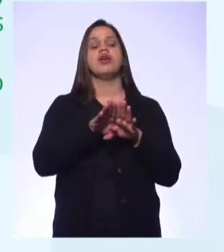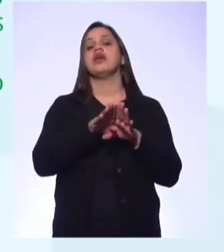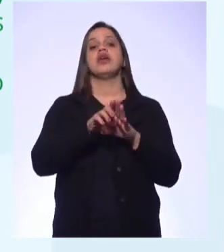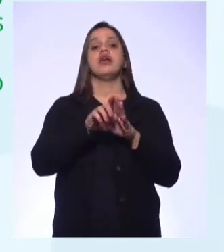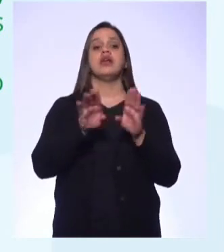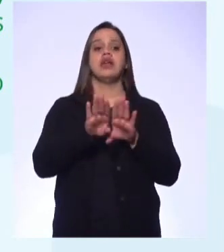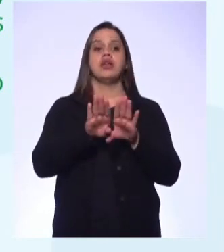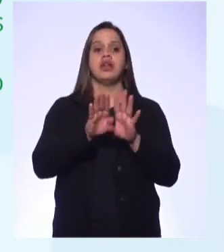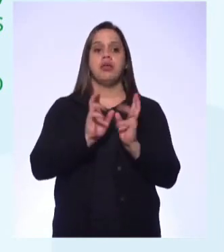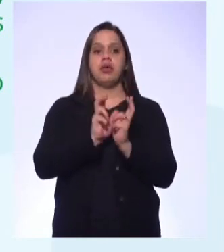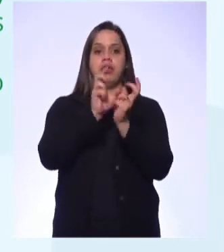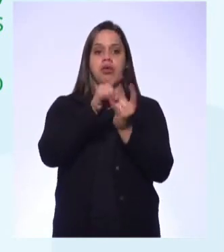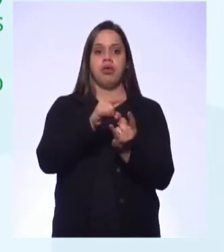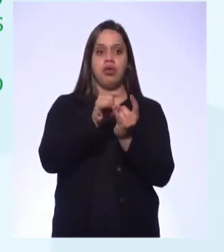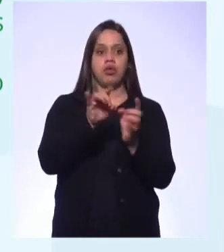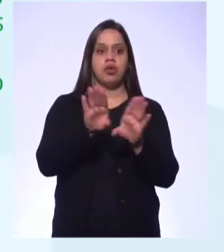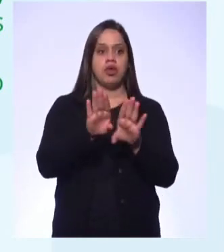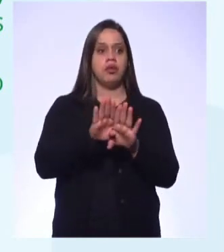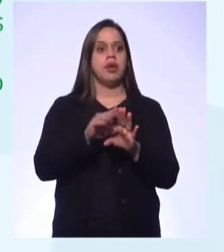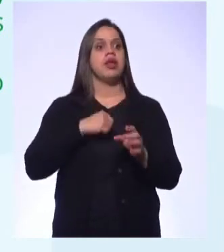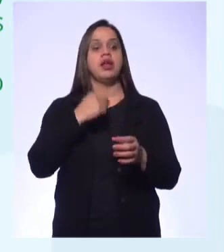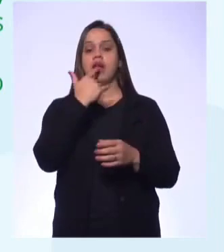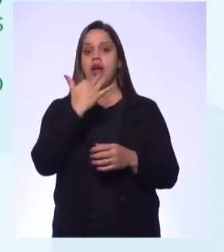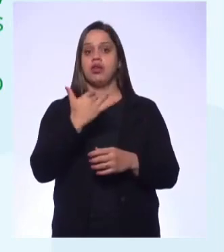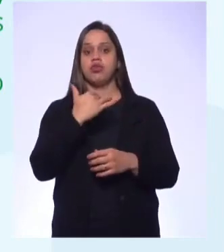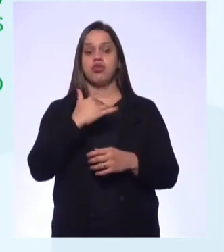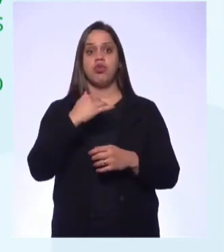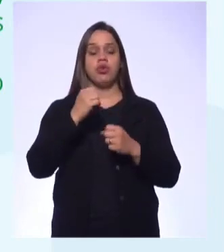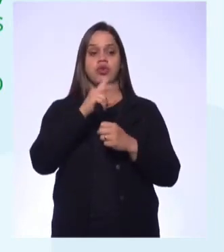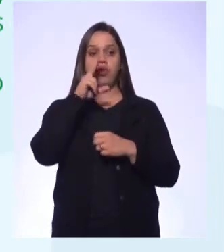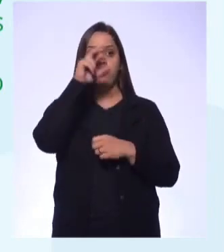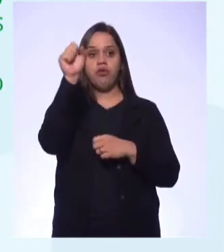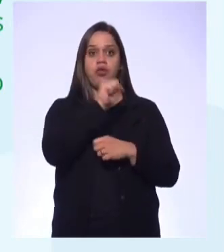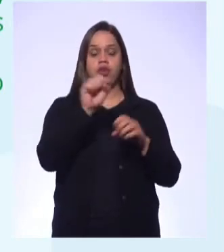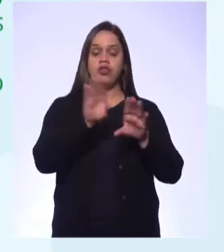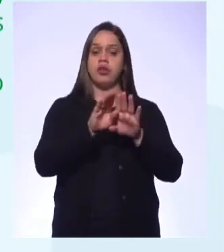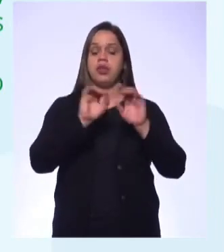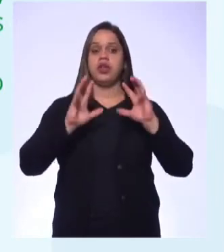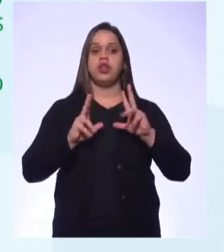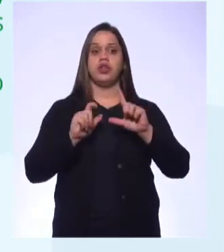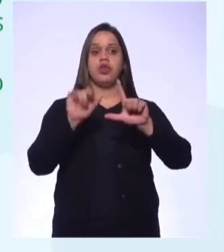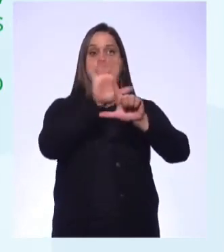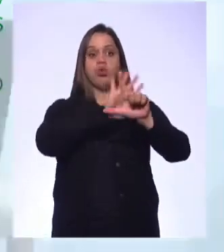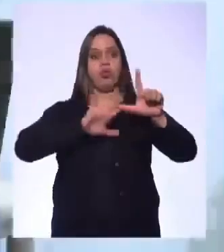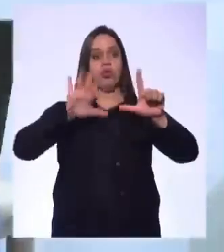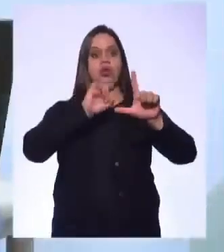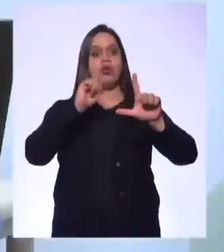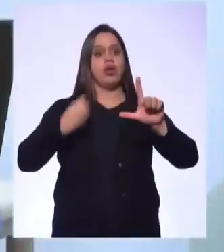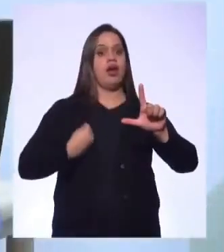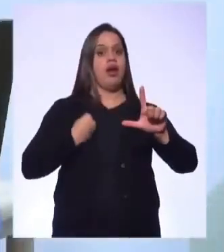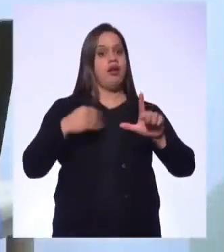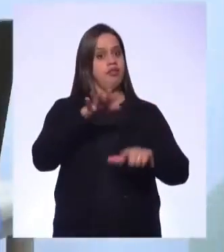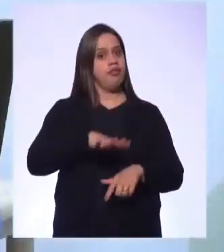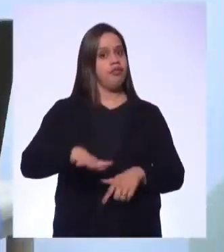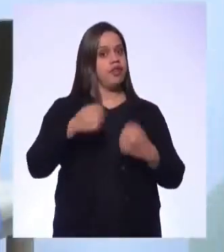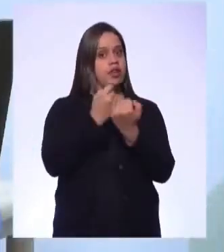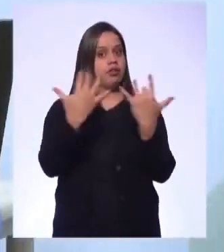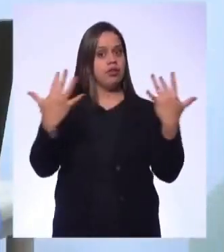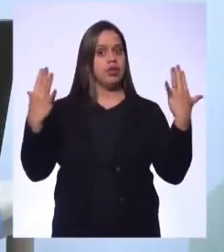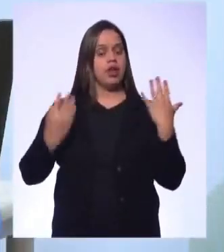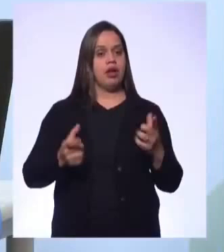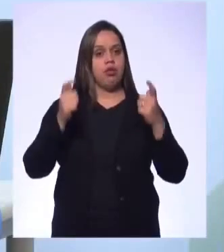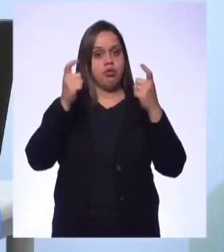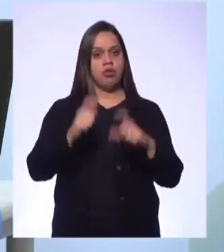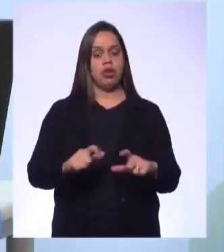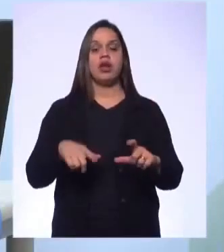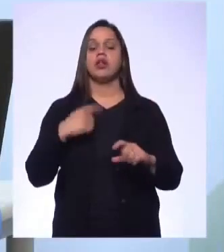bem característico. E as cores vibrantes e o cenário que representam o habitat natural desses bichos. Então, cores vibrantes remete